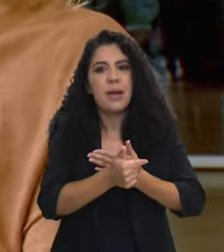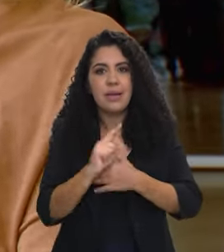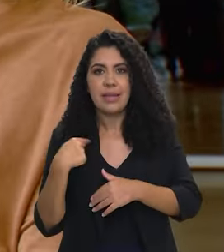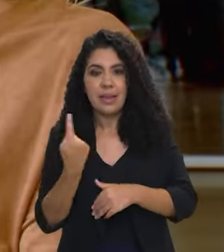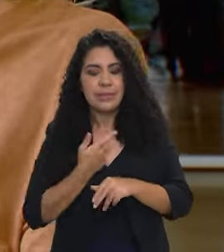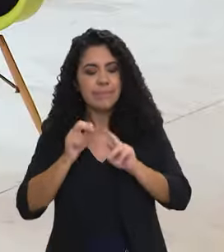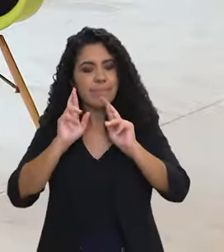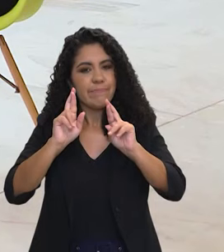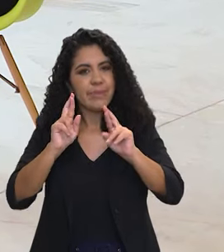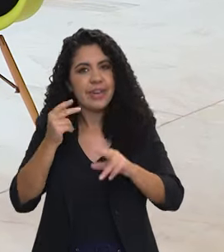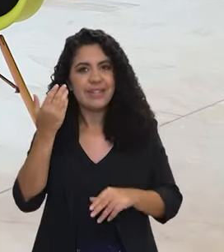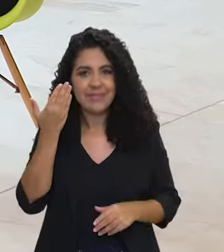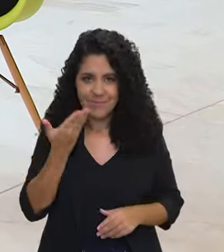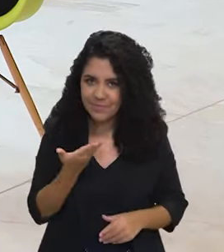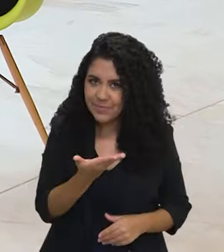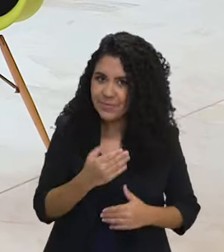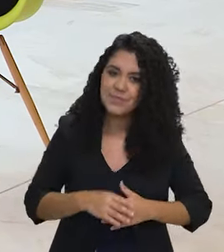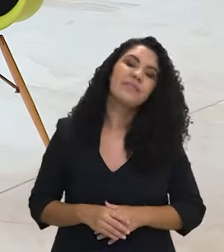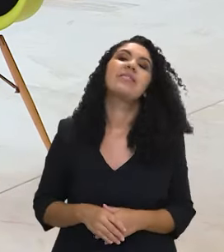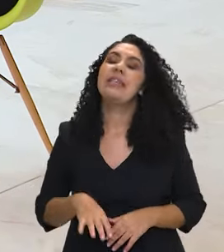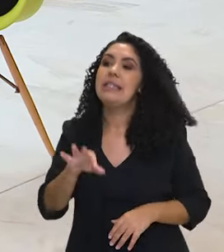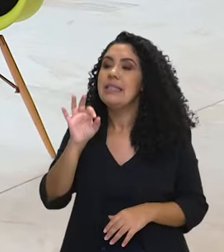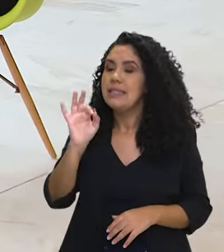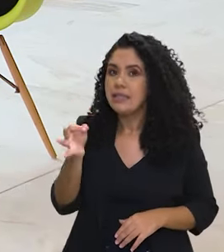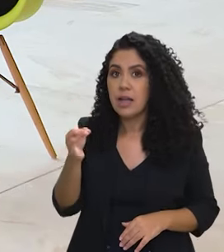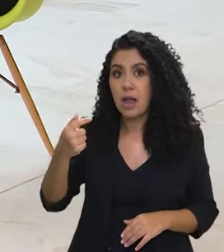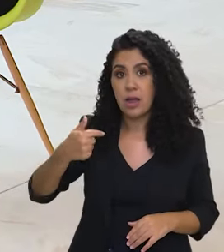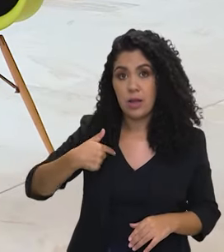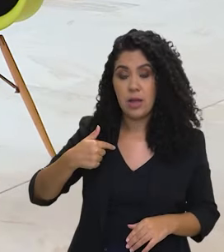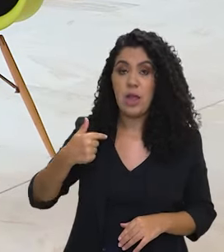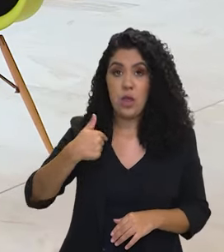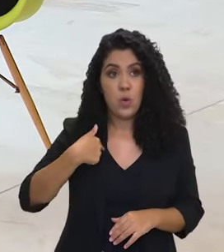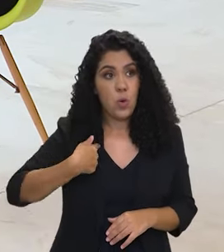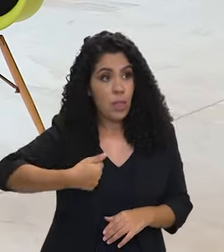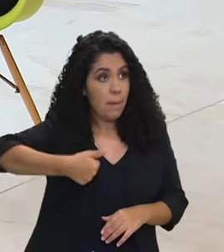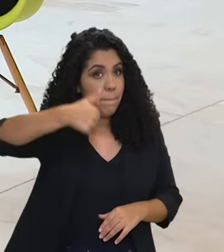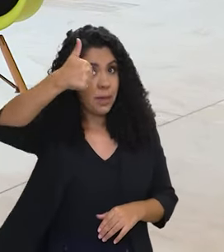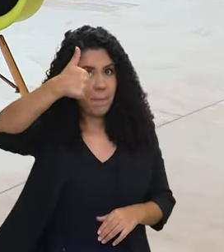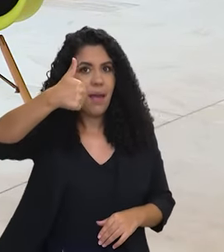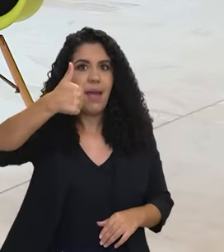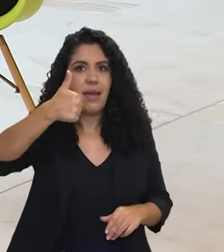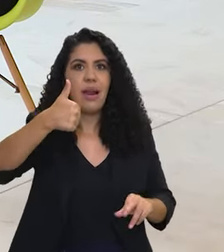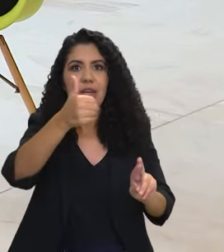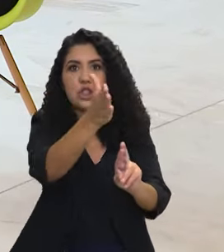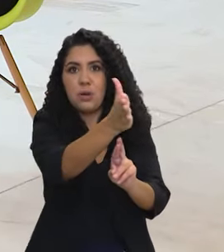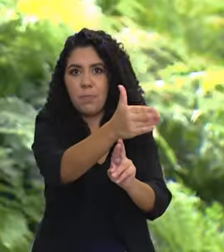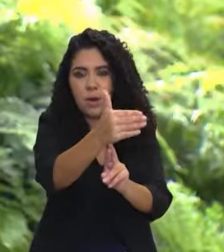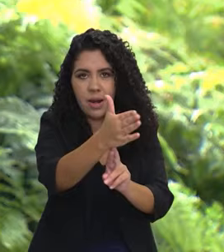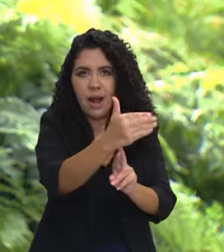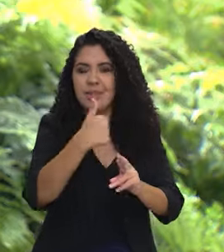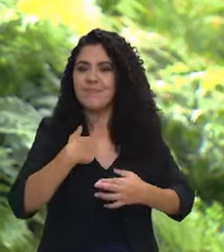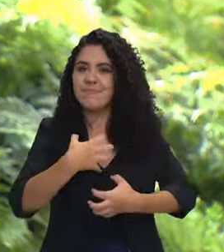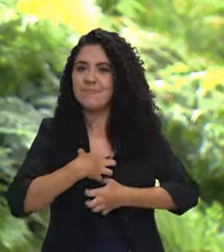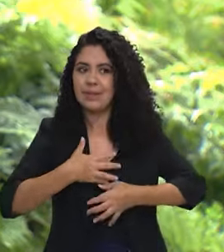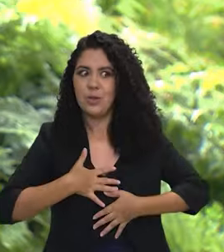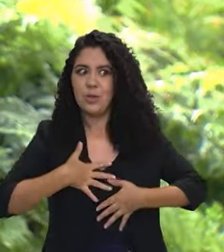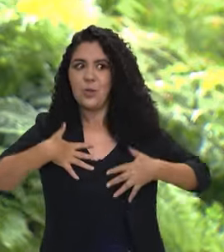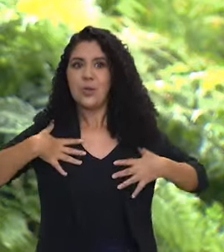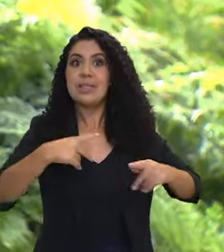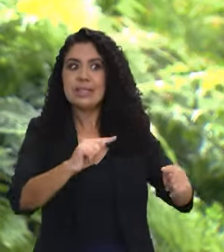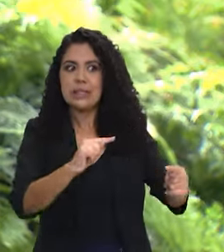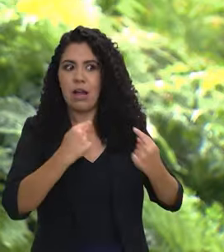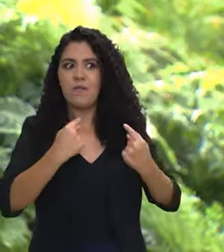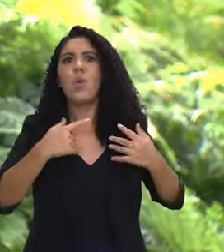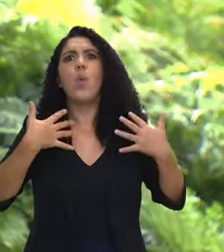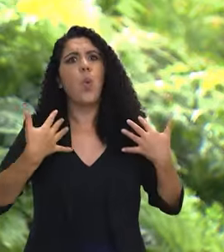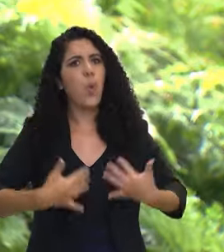ministra Vanessa Dolce. Pois é, esse cargo eu sou a primeira diplomata a ocupar, eu fico muito, muito honrada, muito